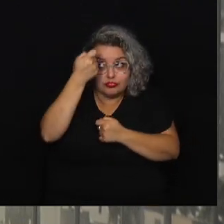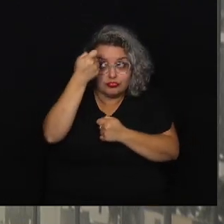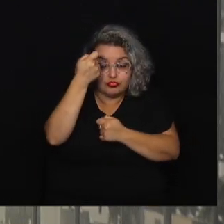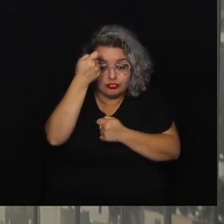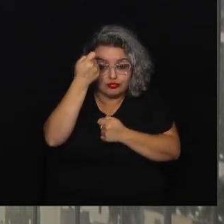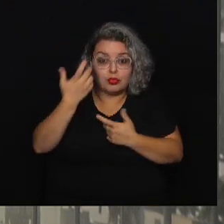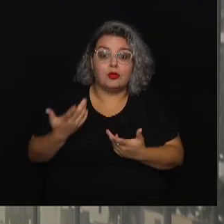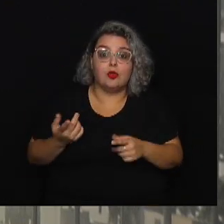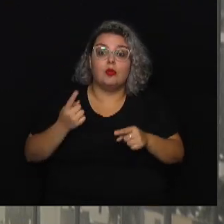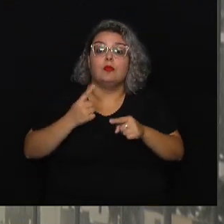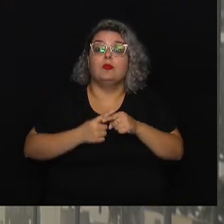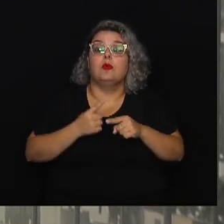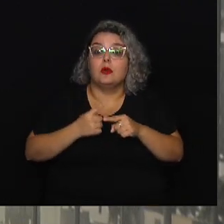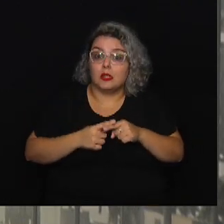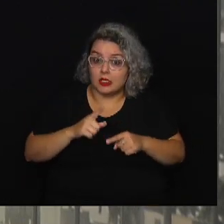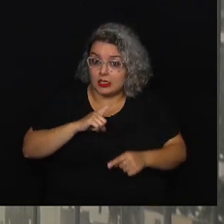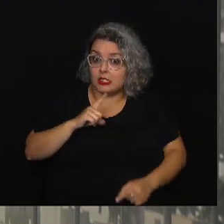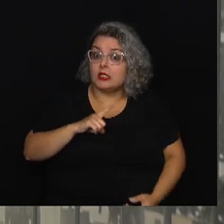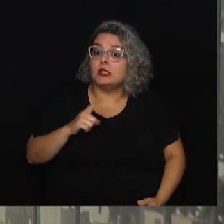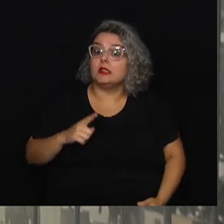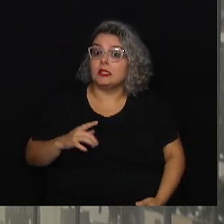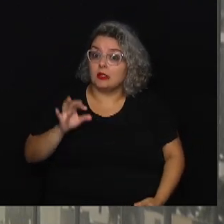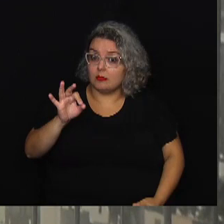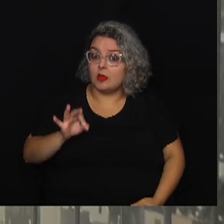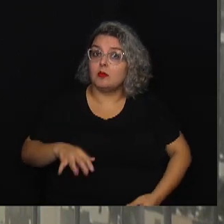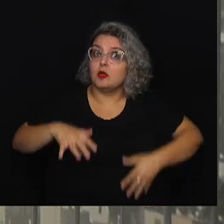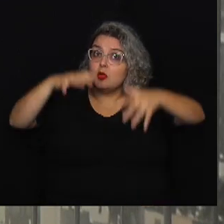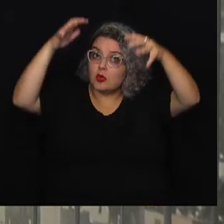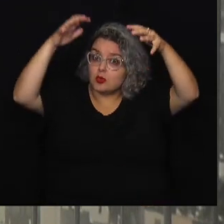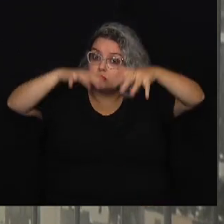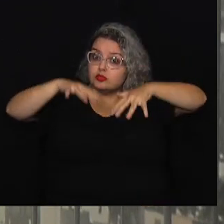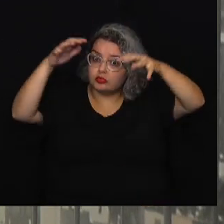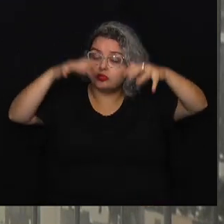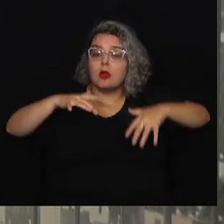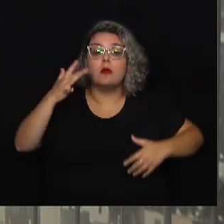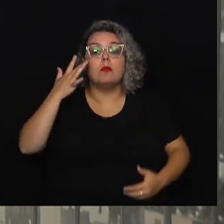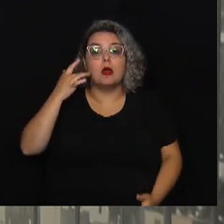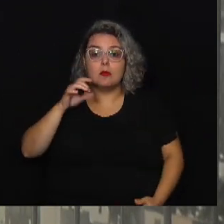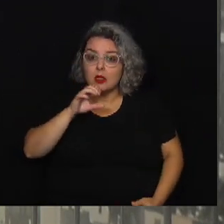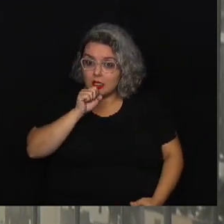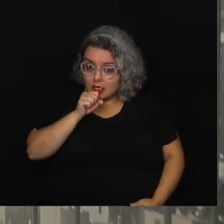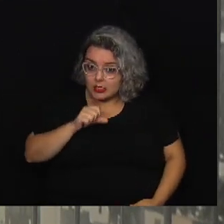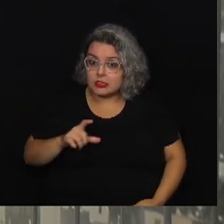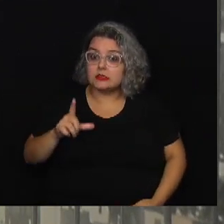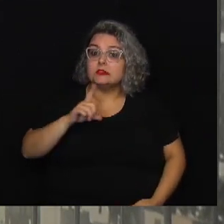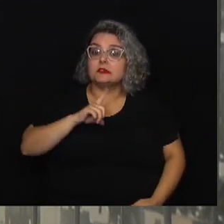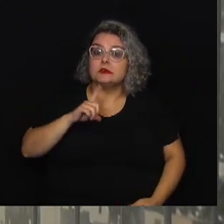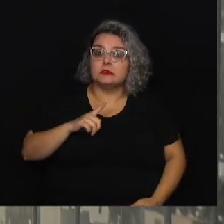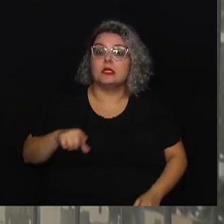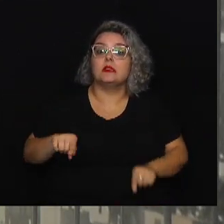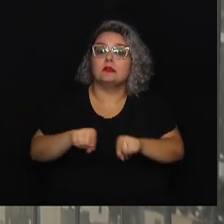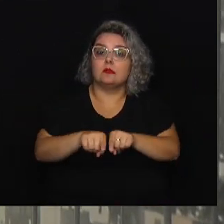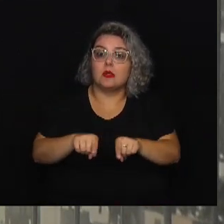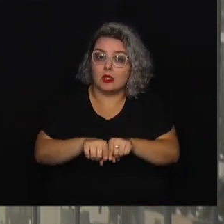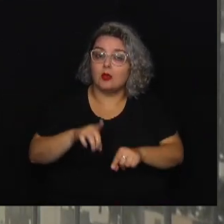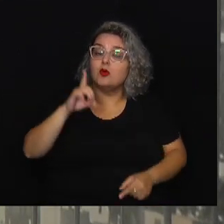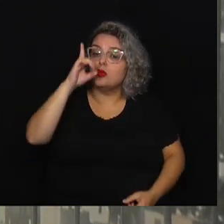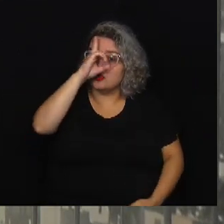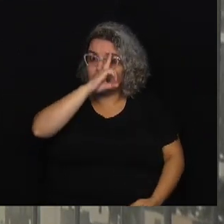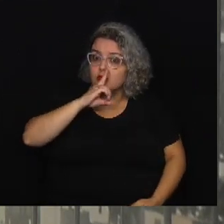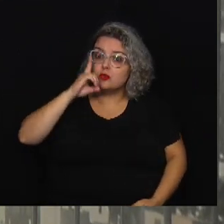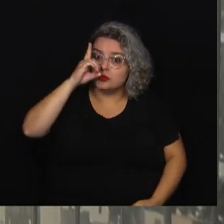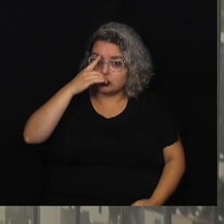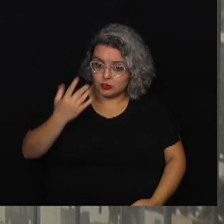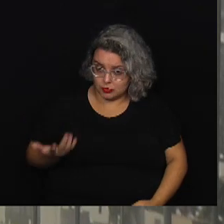guarda-chuva, porque tem bastante previsão de chuva para amanhã no sábado, tem previsão de chuva também para no